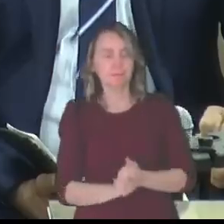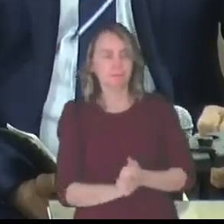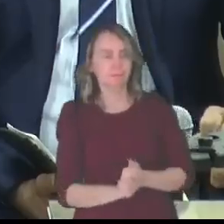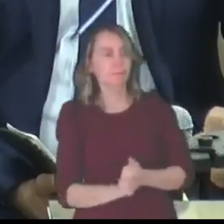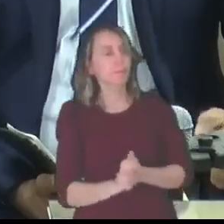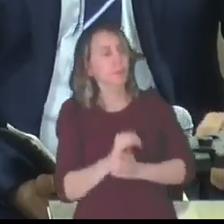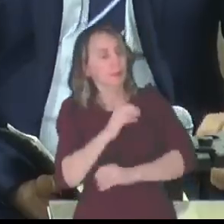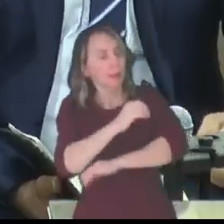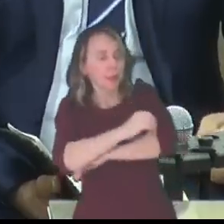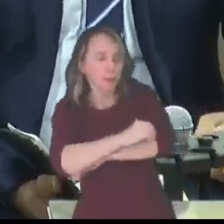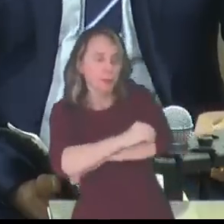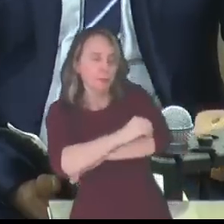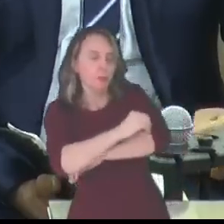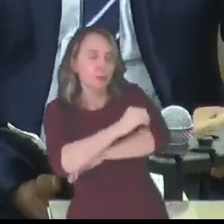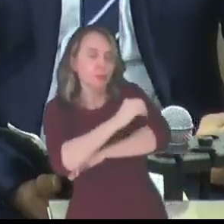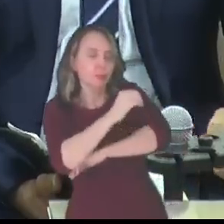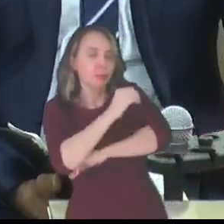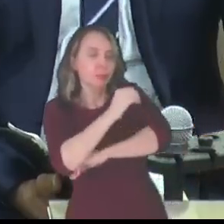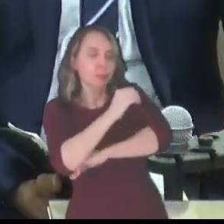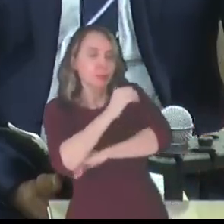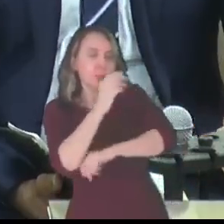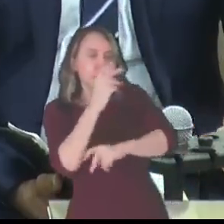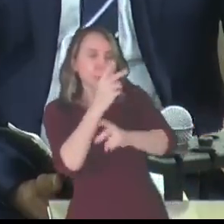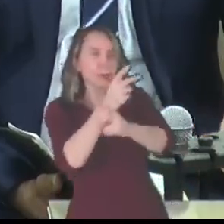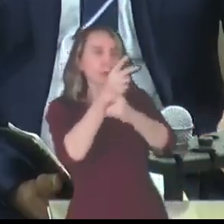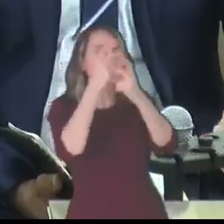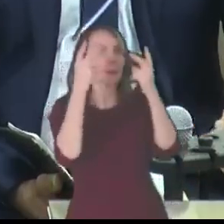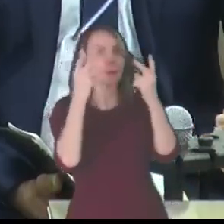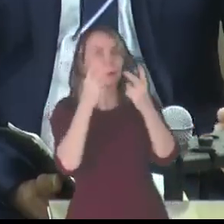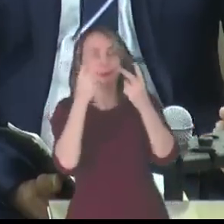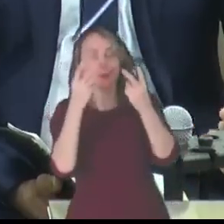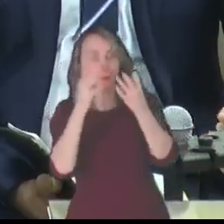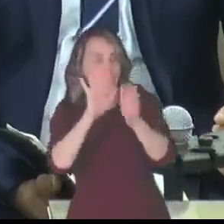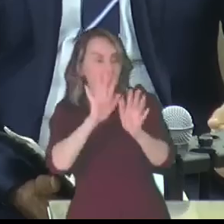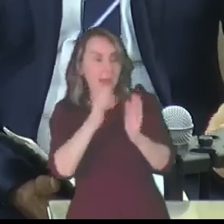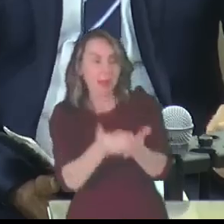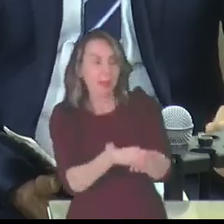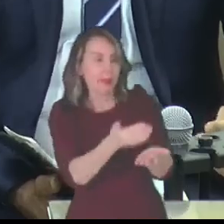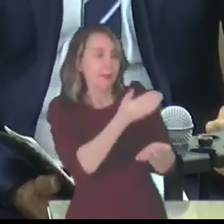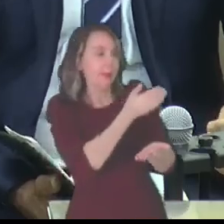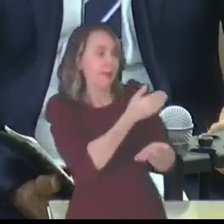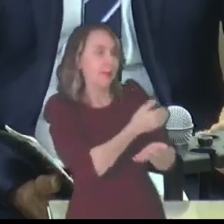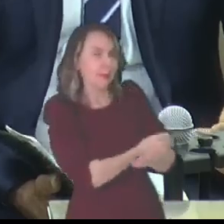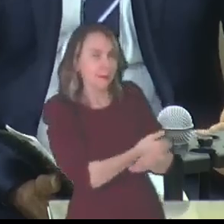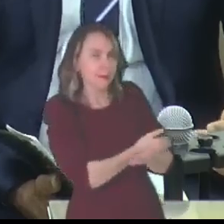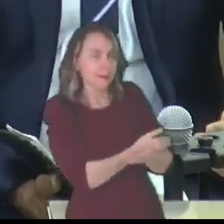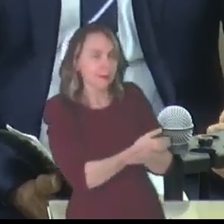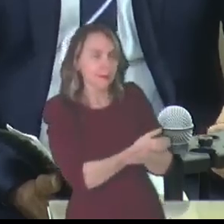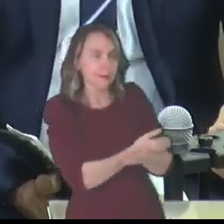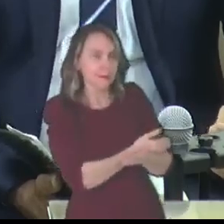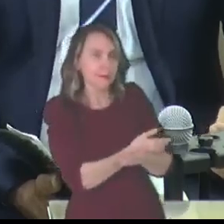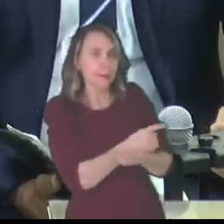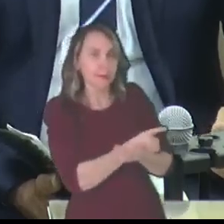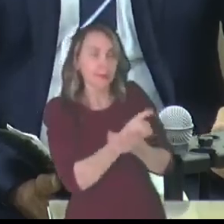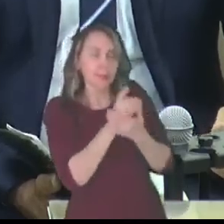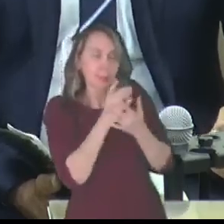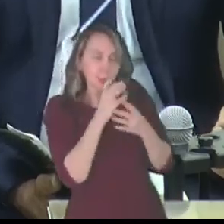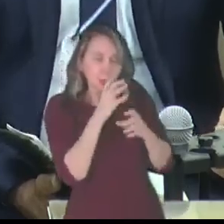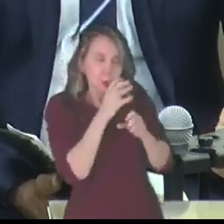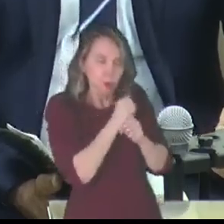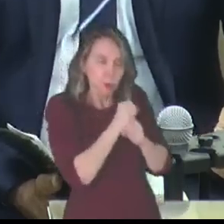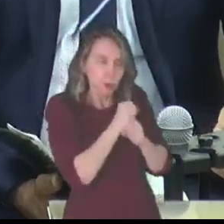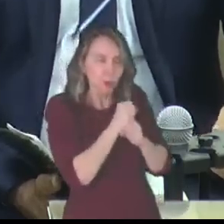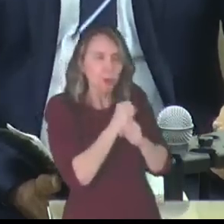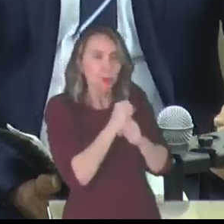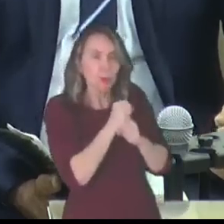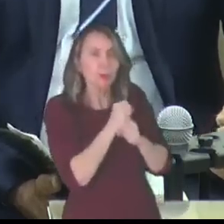antes que chegue a brisa da manhã e antes que as sombras vão embora as sombras da noite eu irei